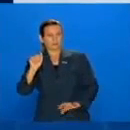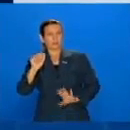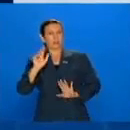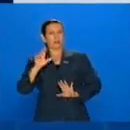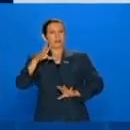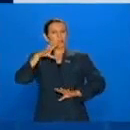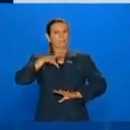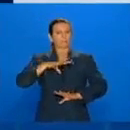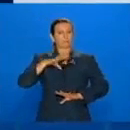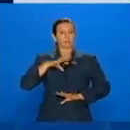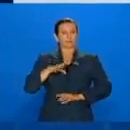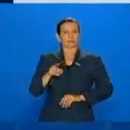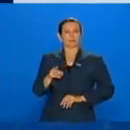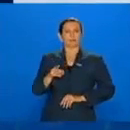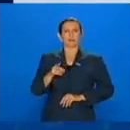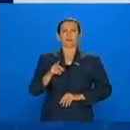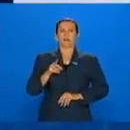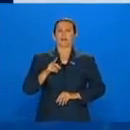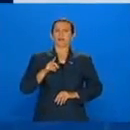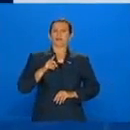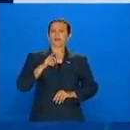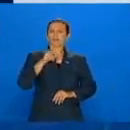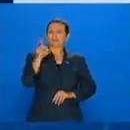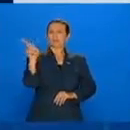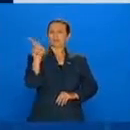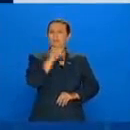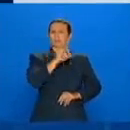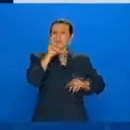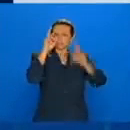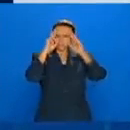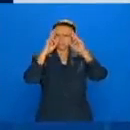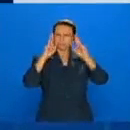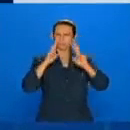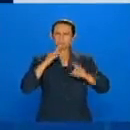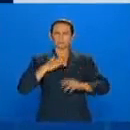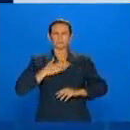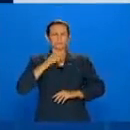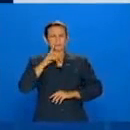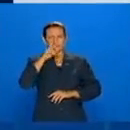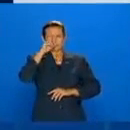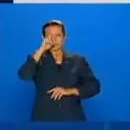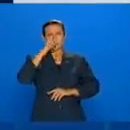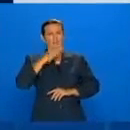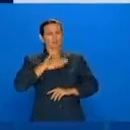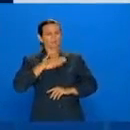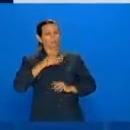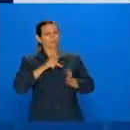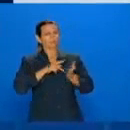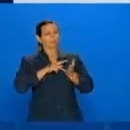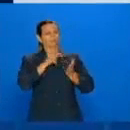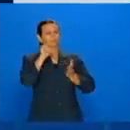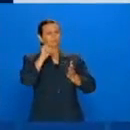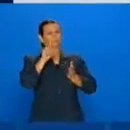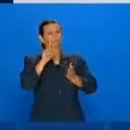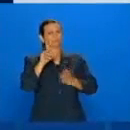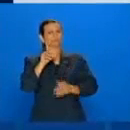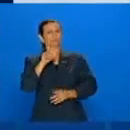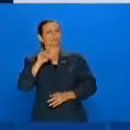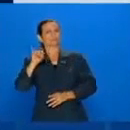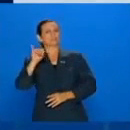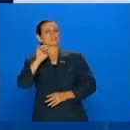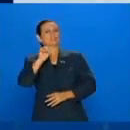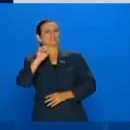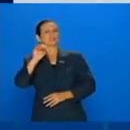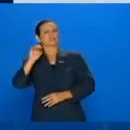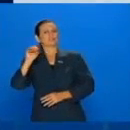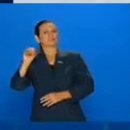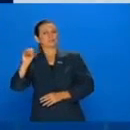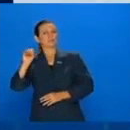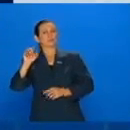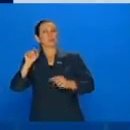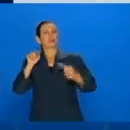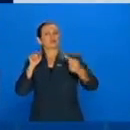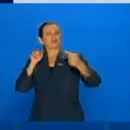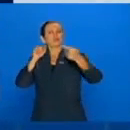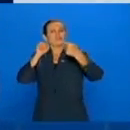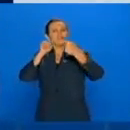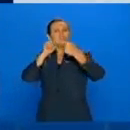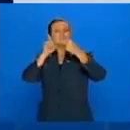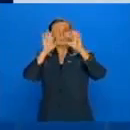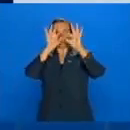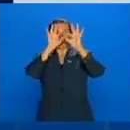gosto disso. O disso é um pronome que está estabelecendo relações do que foi